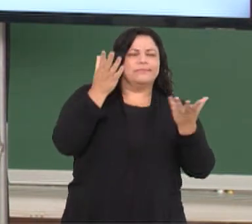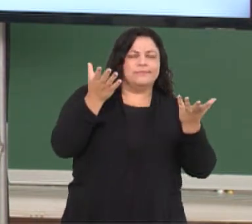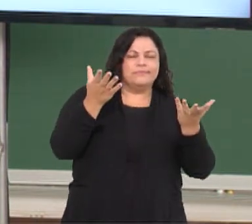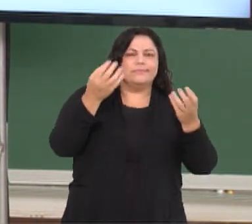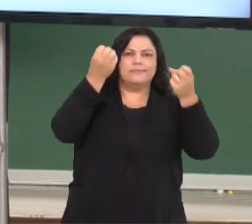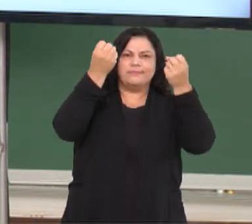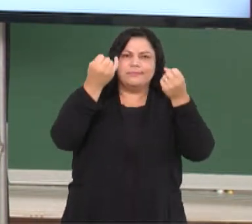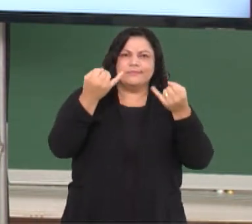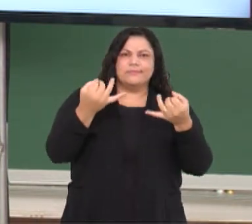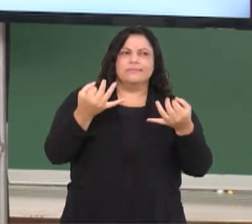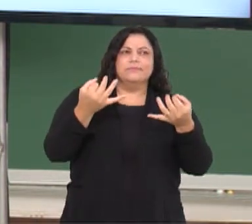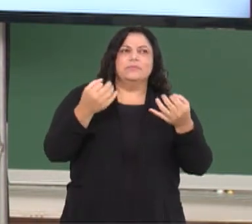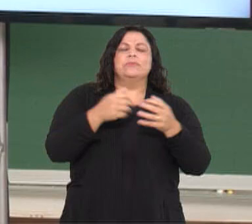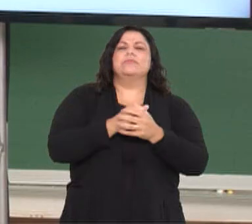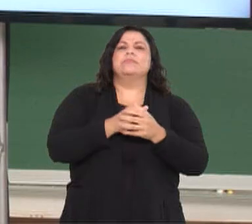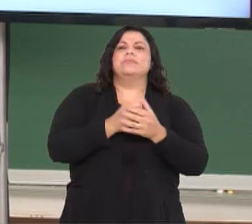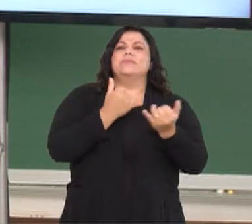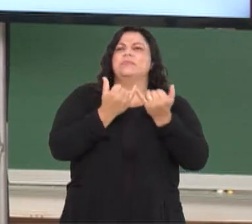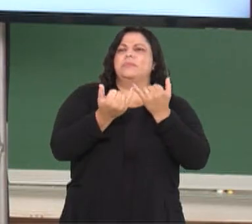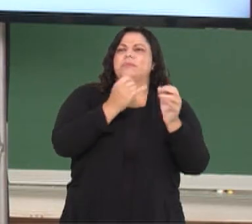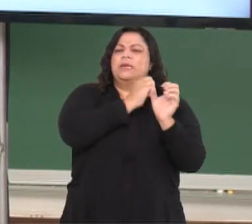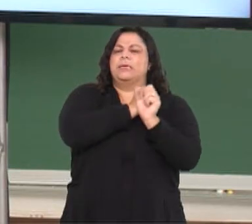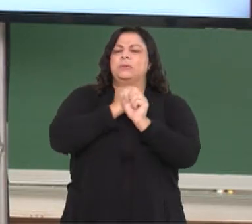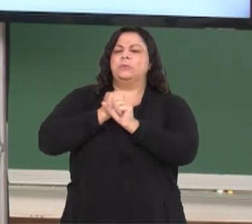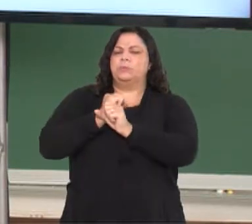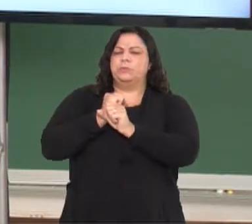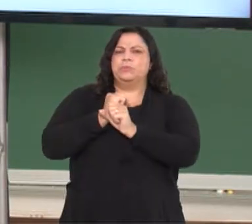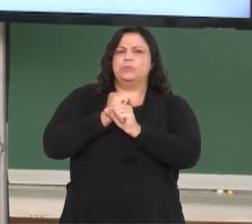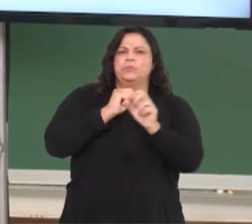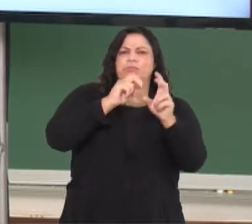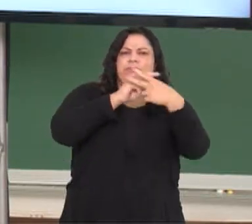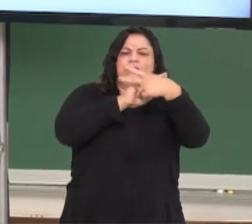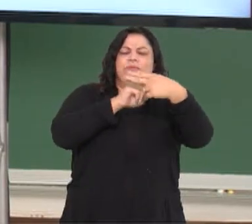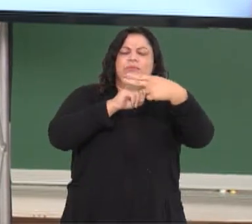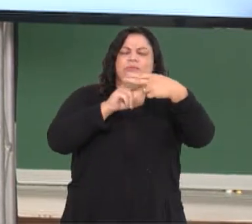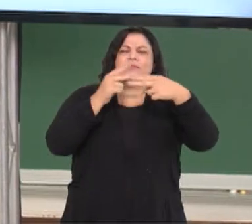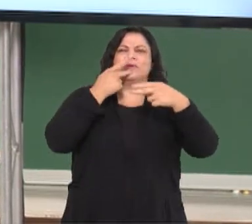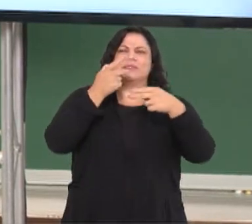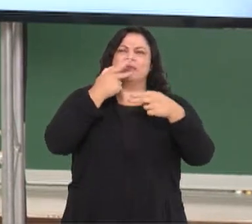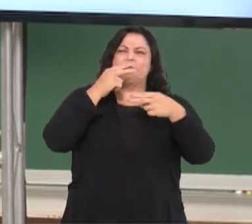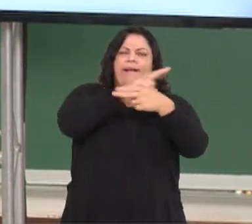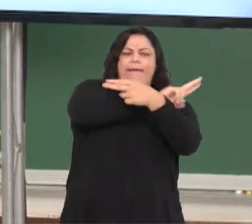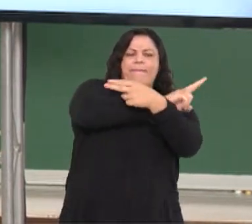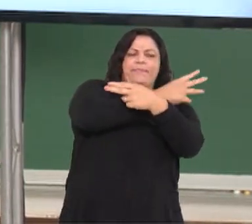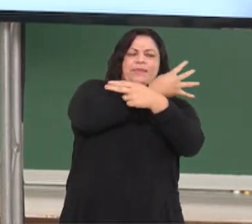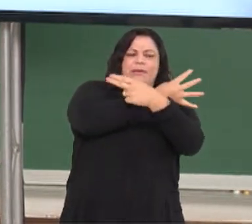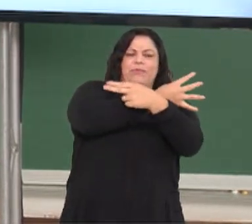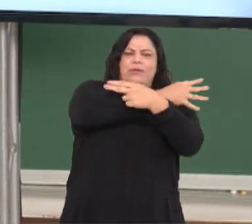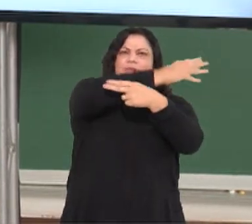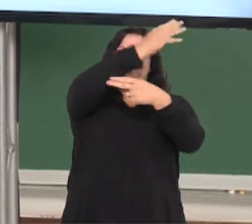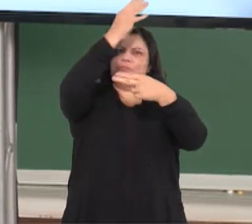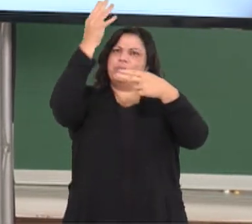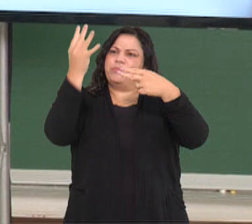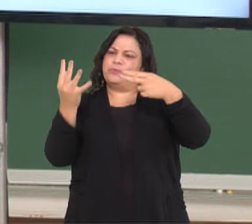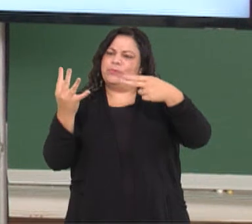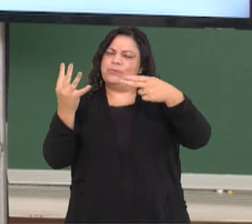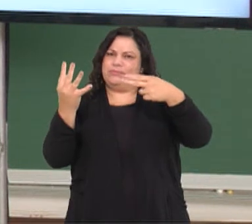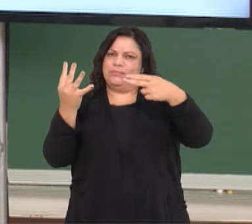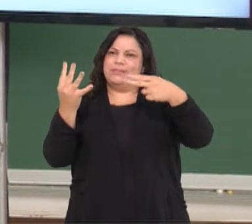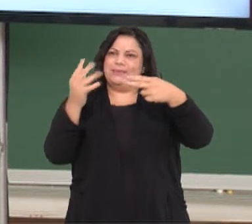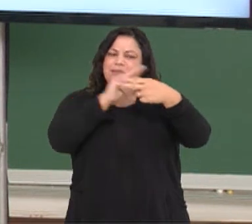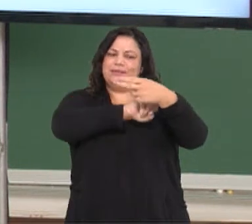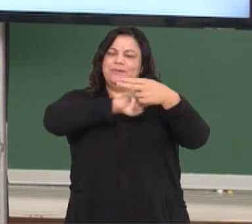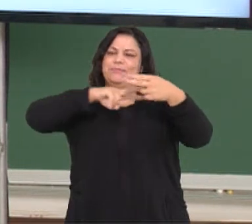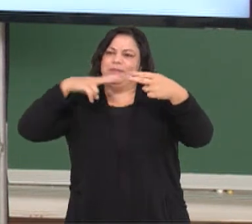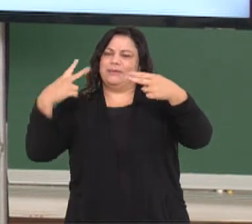lados, mas a gente acabou na matemática usando isso. Passa para o outro lado, até igualdade, pula cerca, essas coisas que são